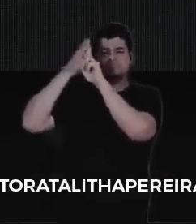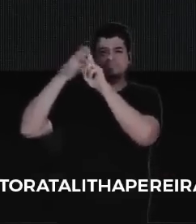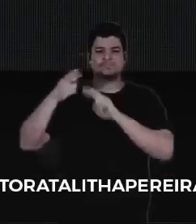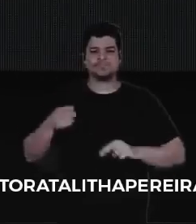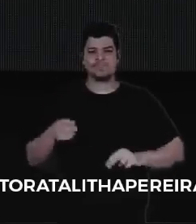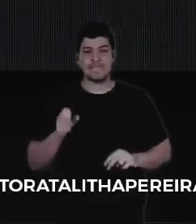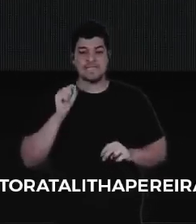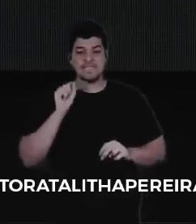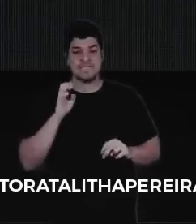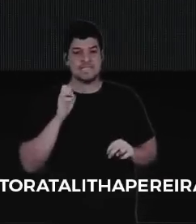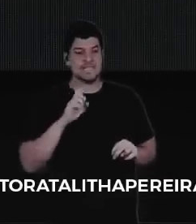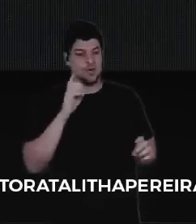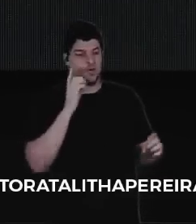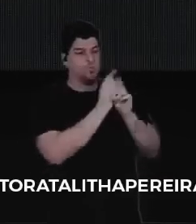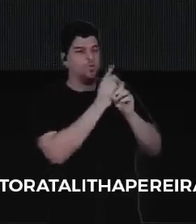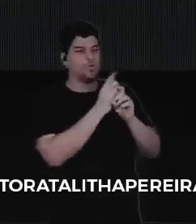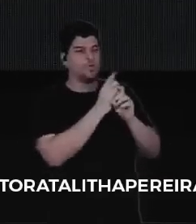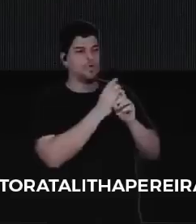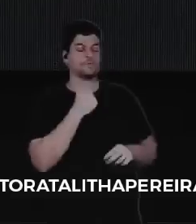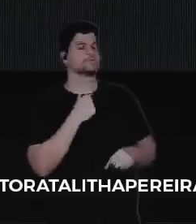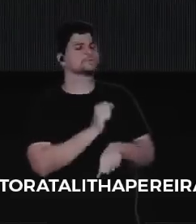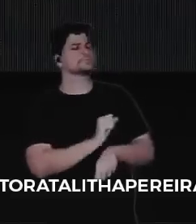assim: quero ver se vai dar a paz.